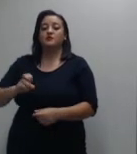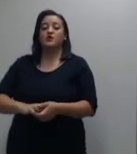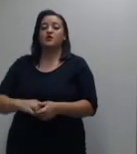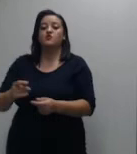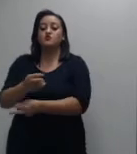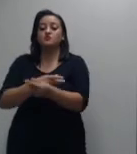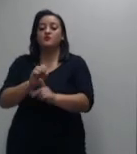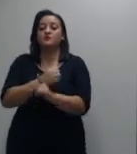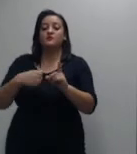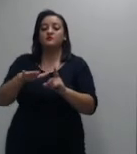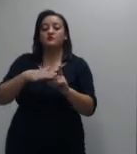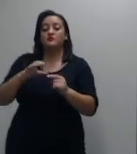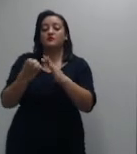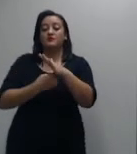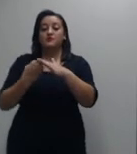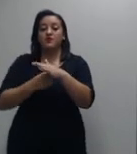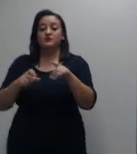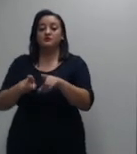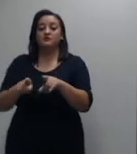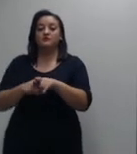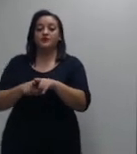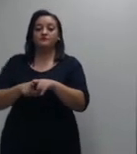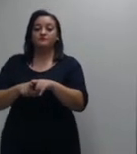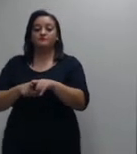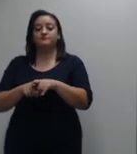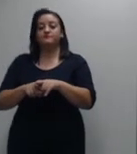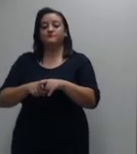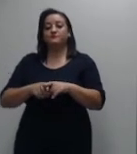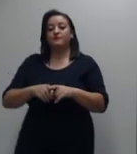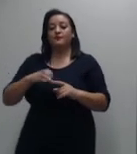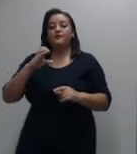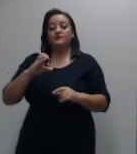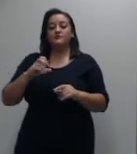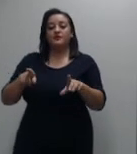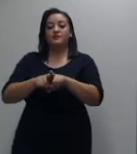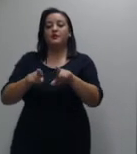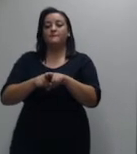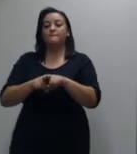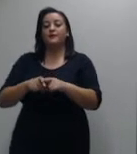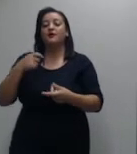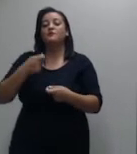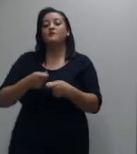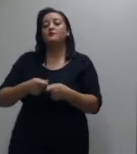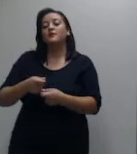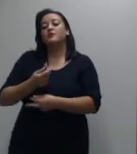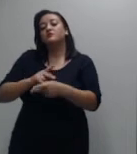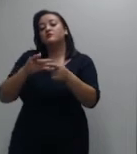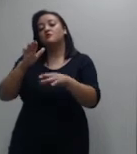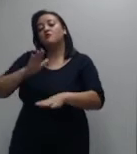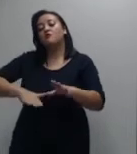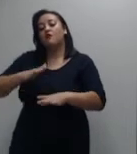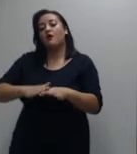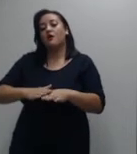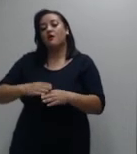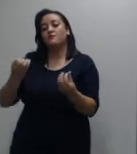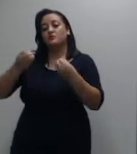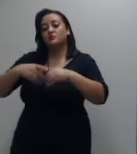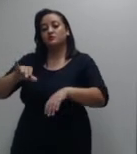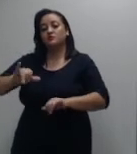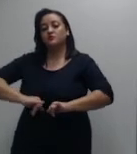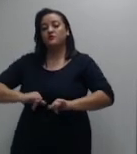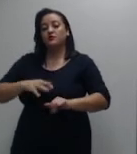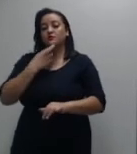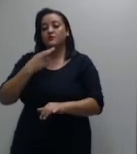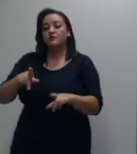aposto nisso é que tem se a indenização por qualquer prejuízo o ferido em decorrência